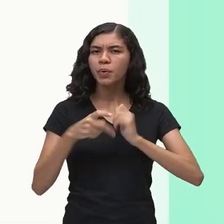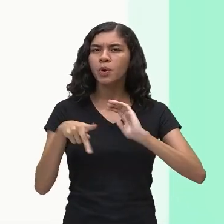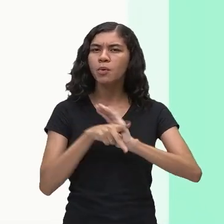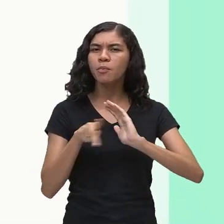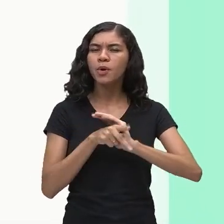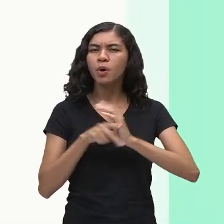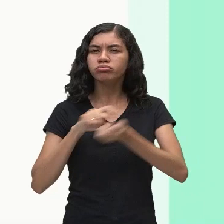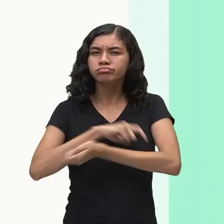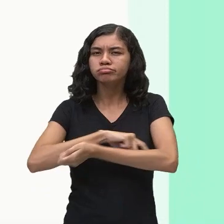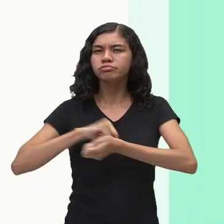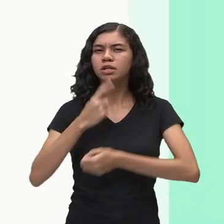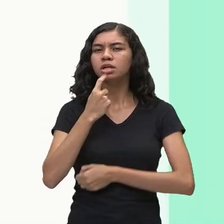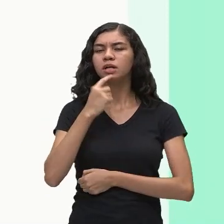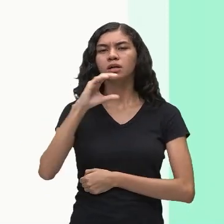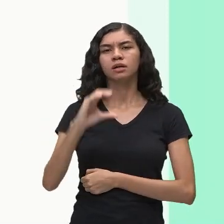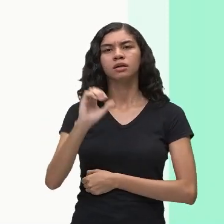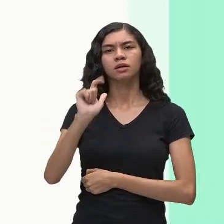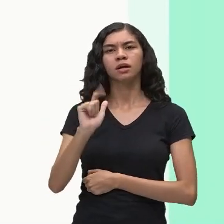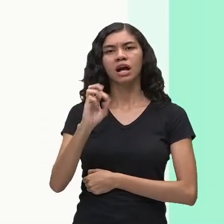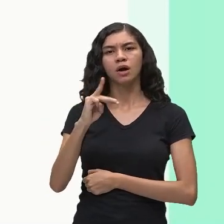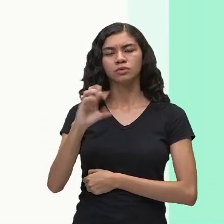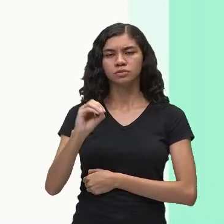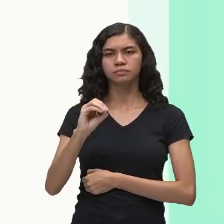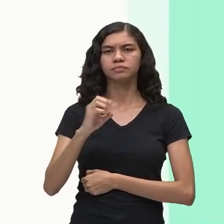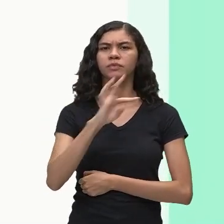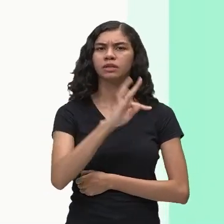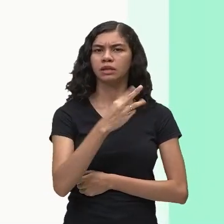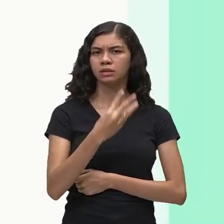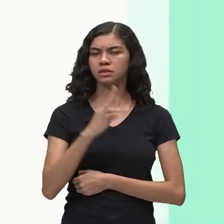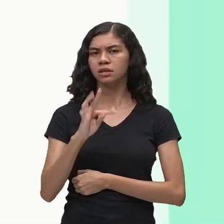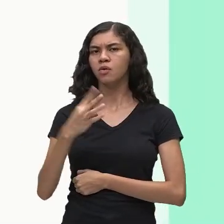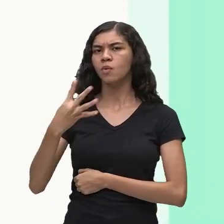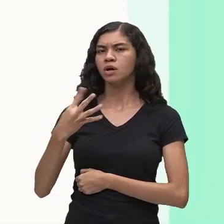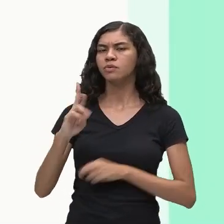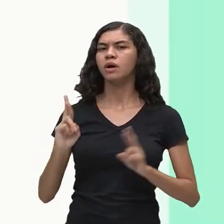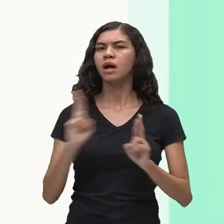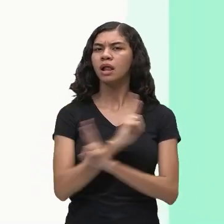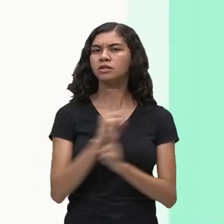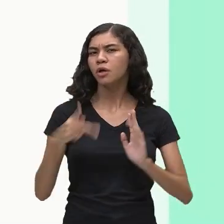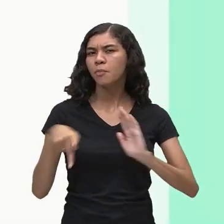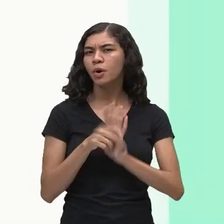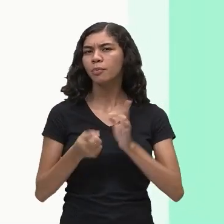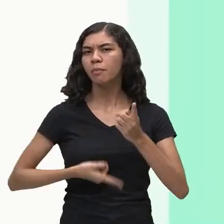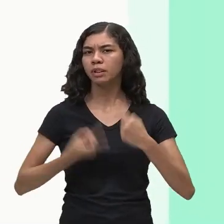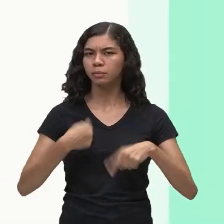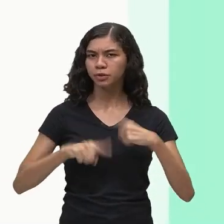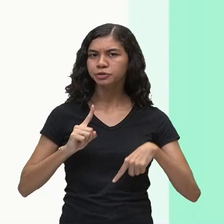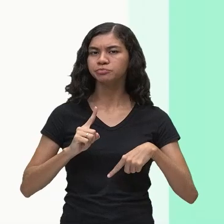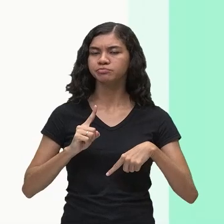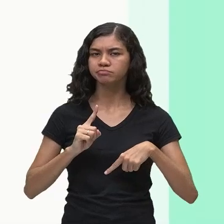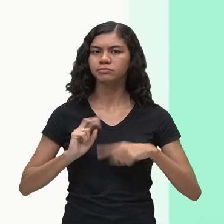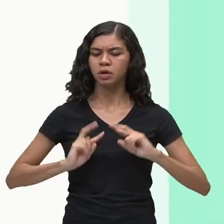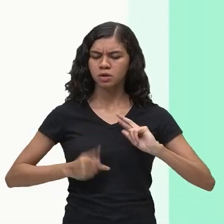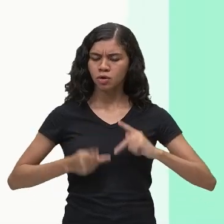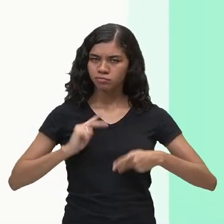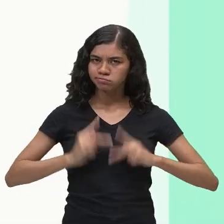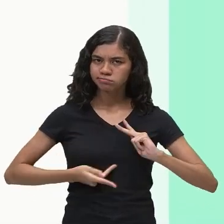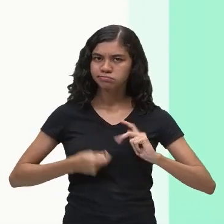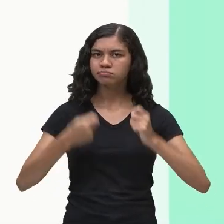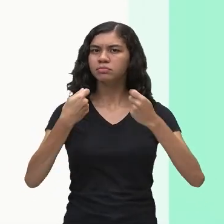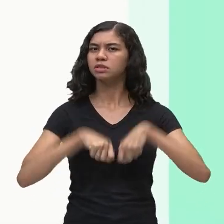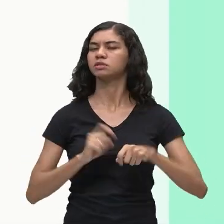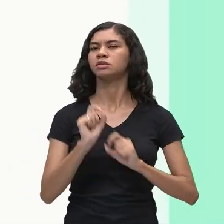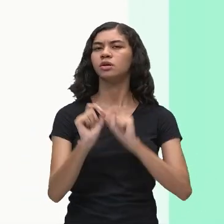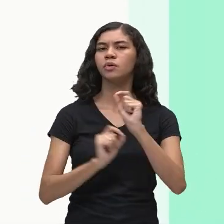nosso sangue. O T3 e o T4 estão relacionados com o metabolismo. E esses hormônios, eles